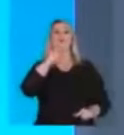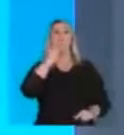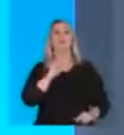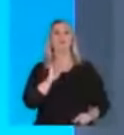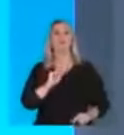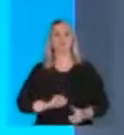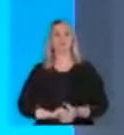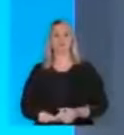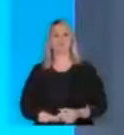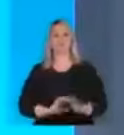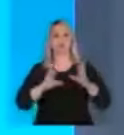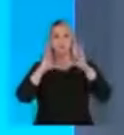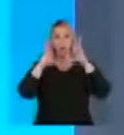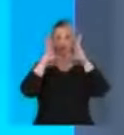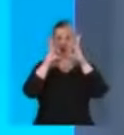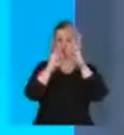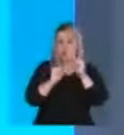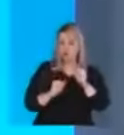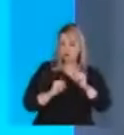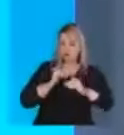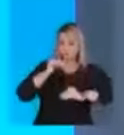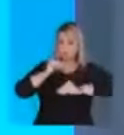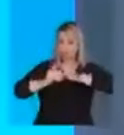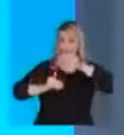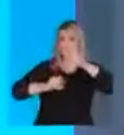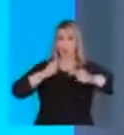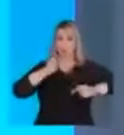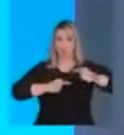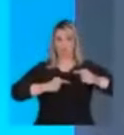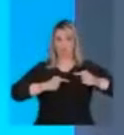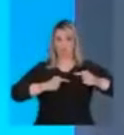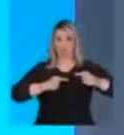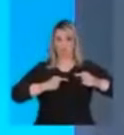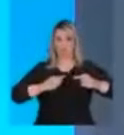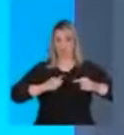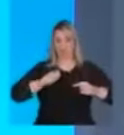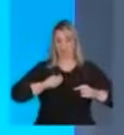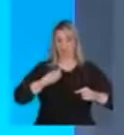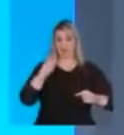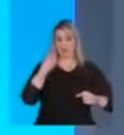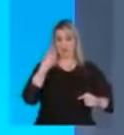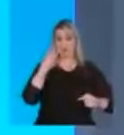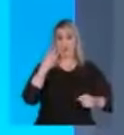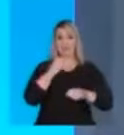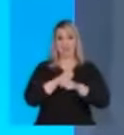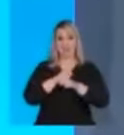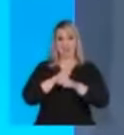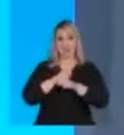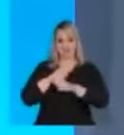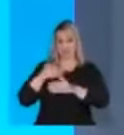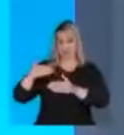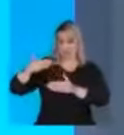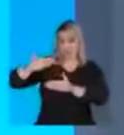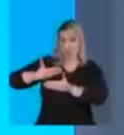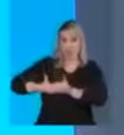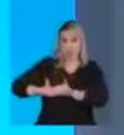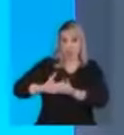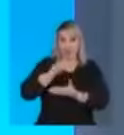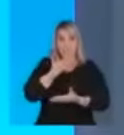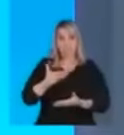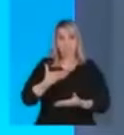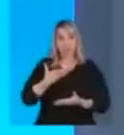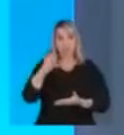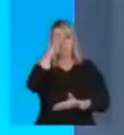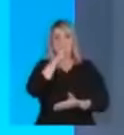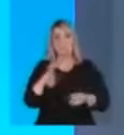dizer que todo esse processo político que nós vivemos no Brasil nos últimos 13 anos foi muito benéfico ao Brasil e principalmente pro Rio de